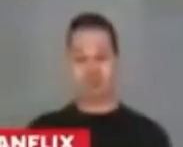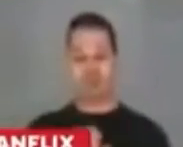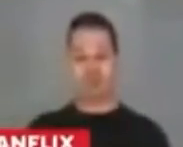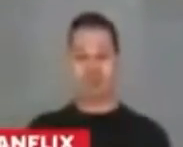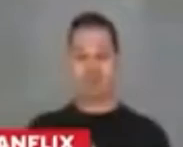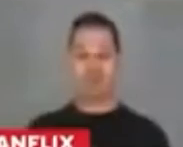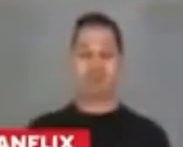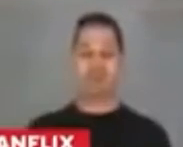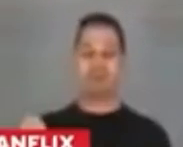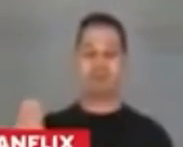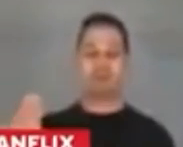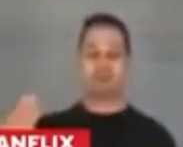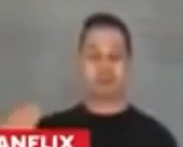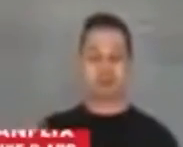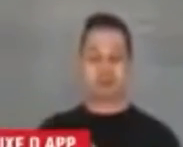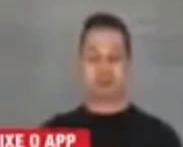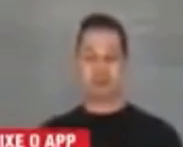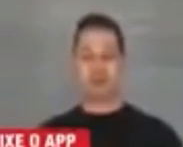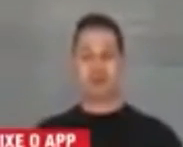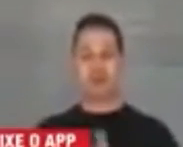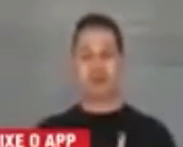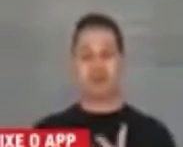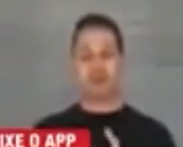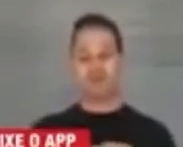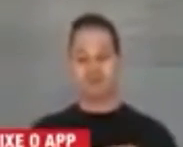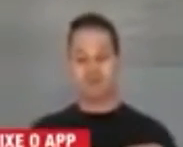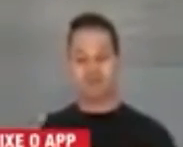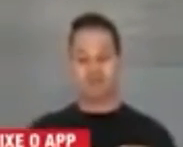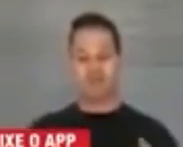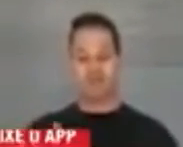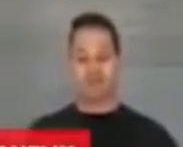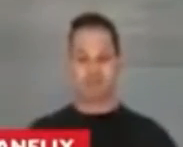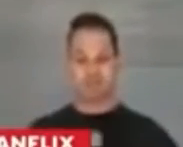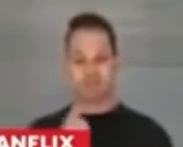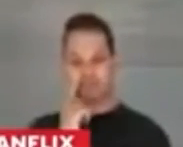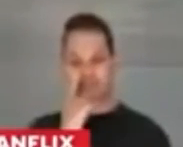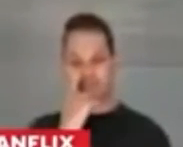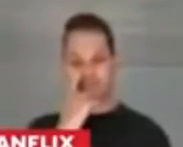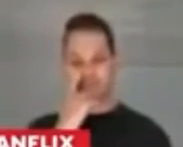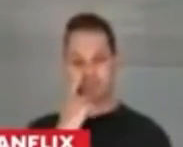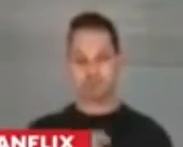época essa empresa para vender passagem para o Senado Federal.